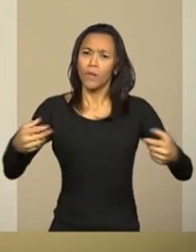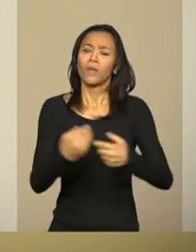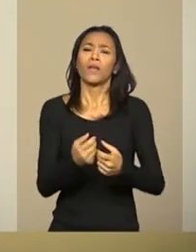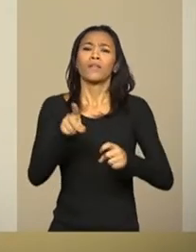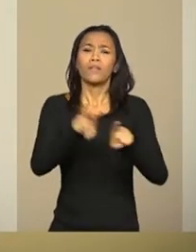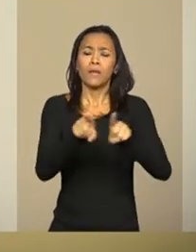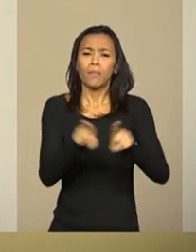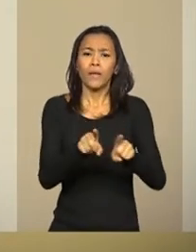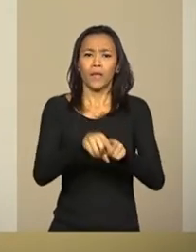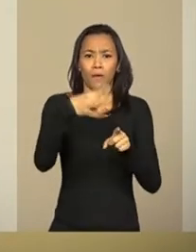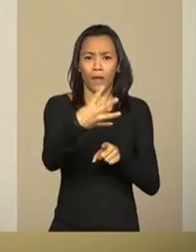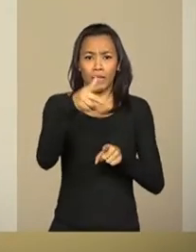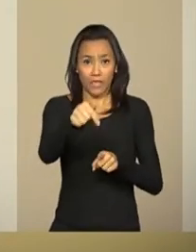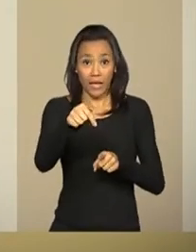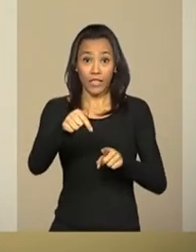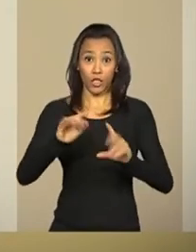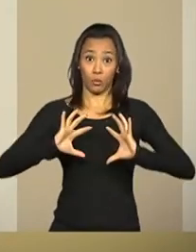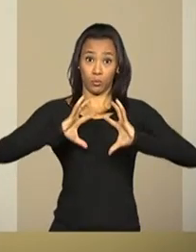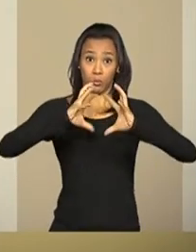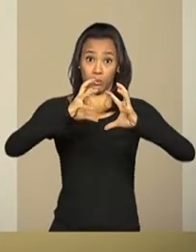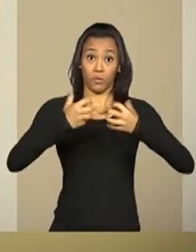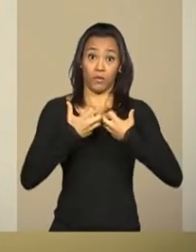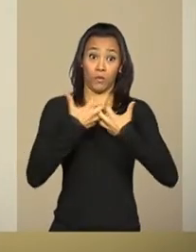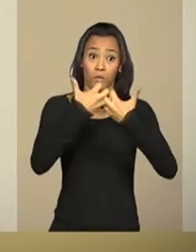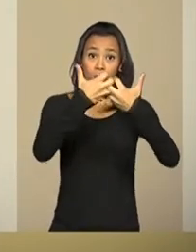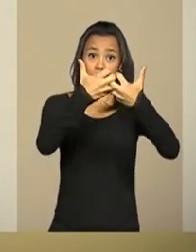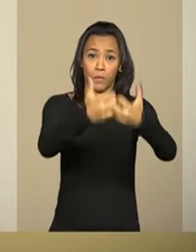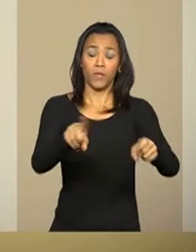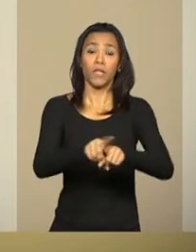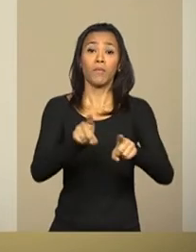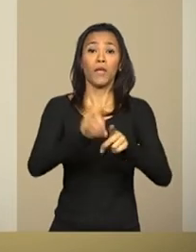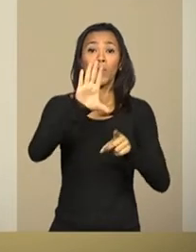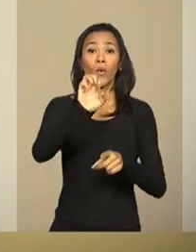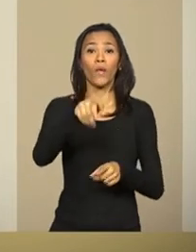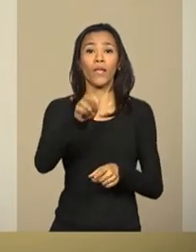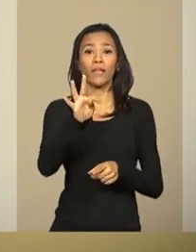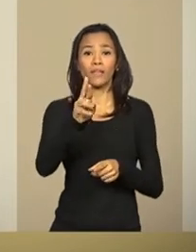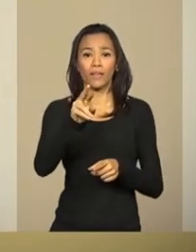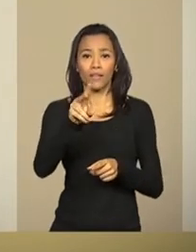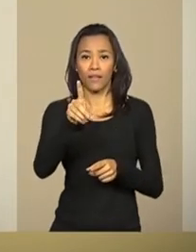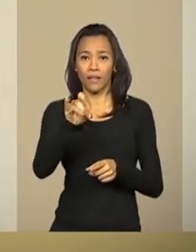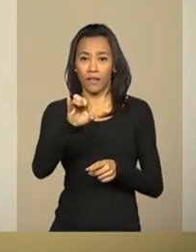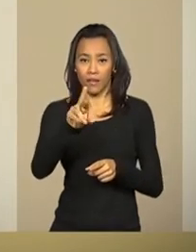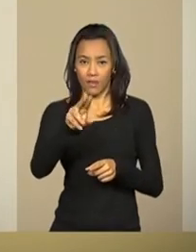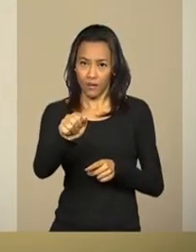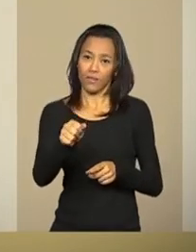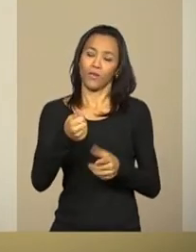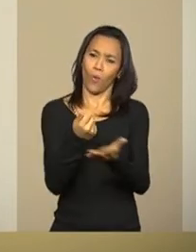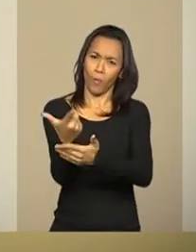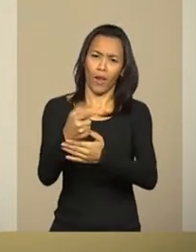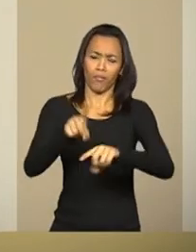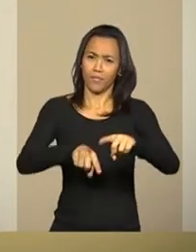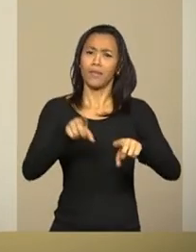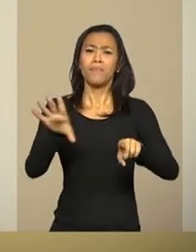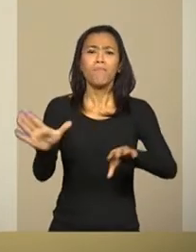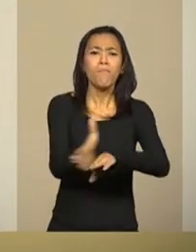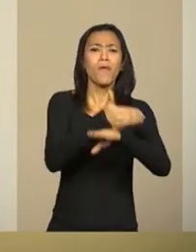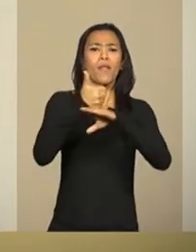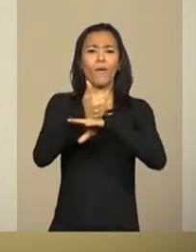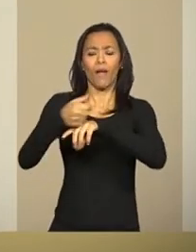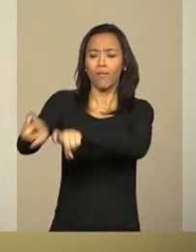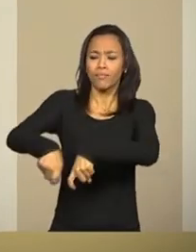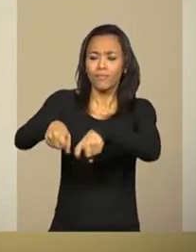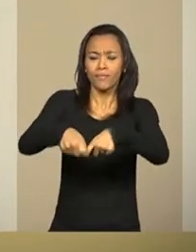de transporte de carga e 1.400 colheitadeiras. Além de melhorar a nossa produção no campo,